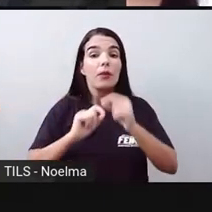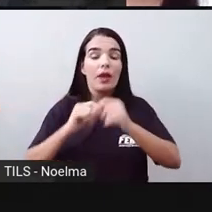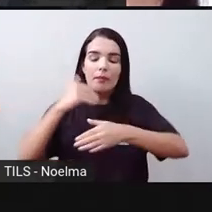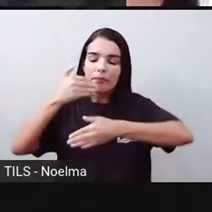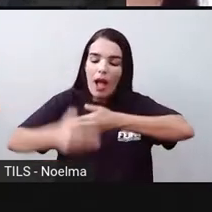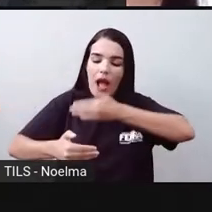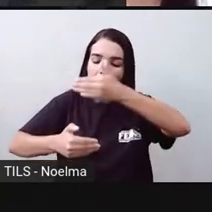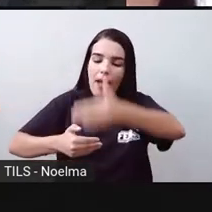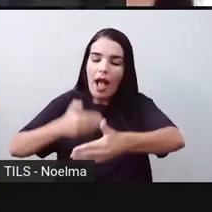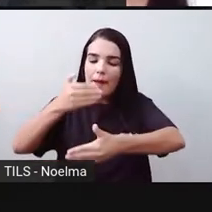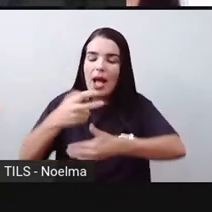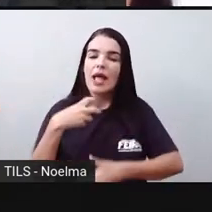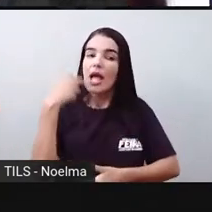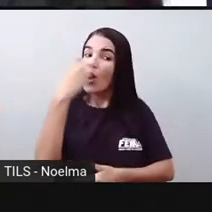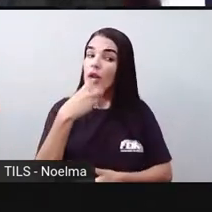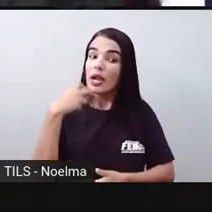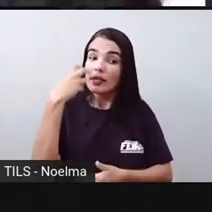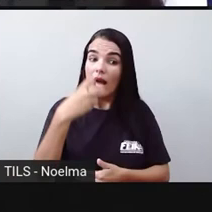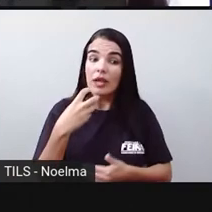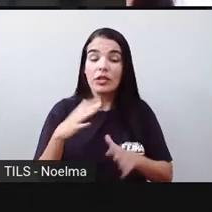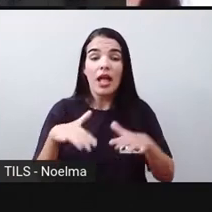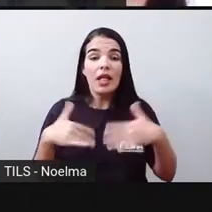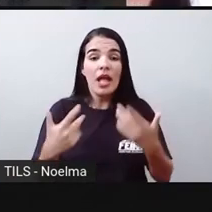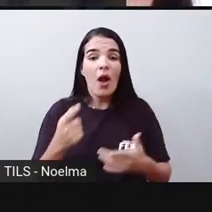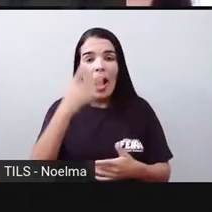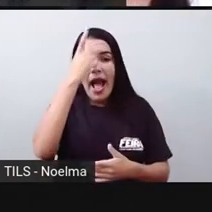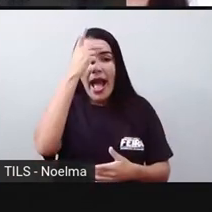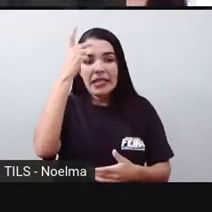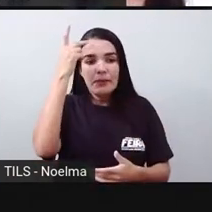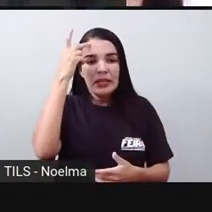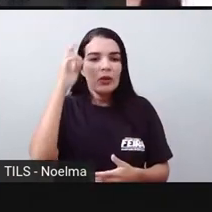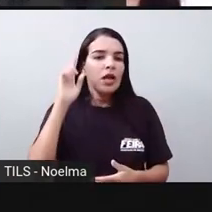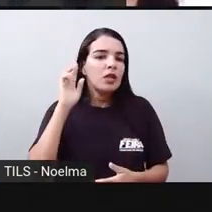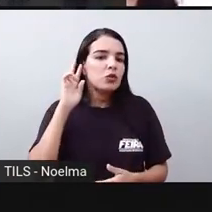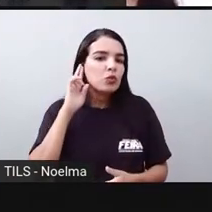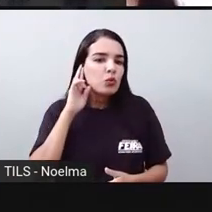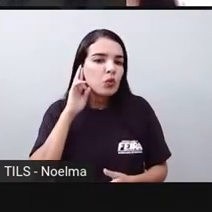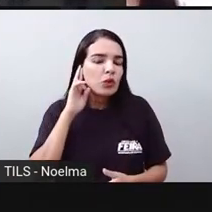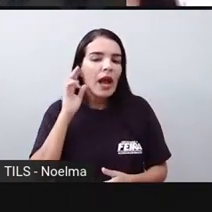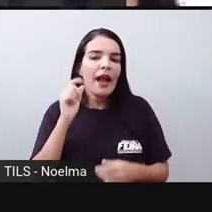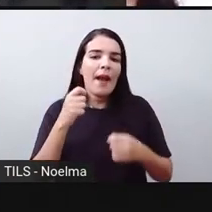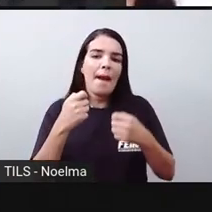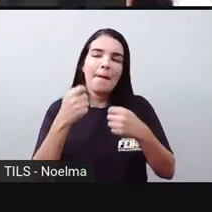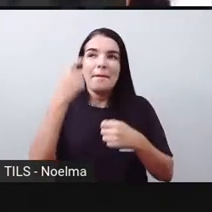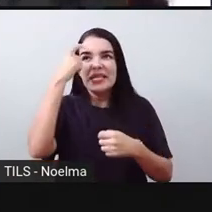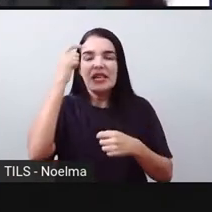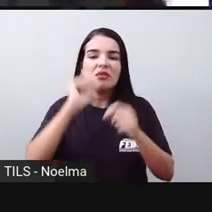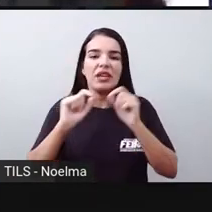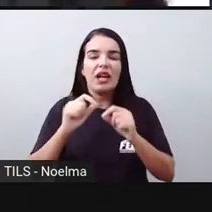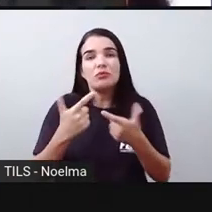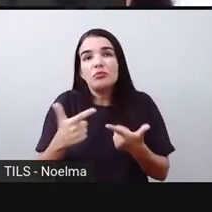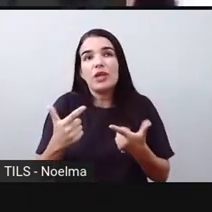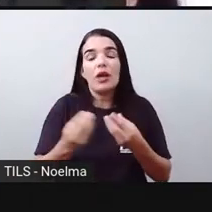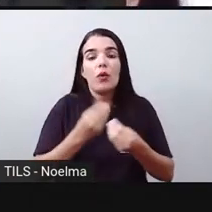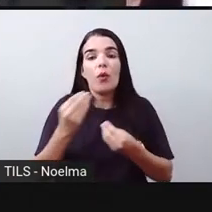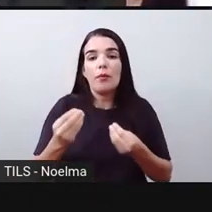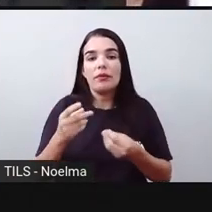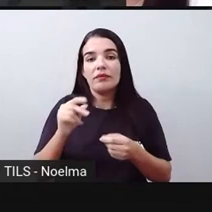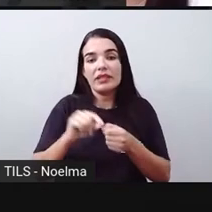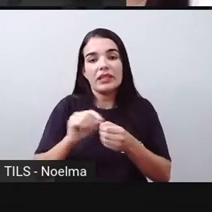essa impossibilidade pelas pessoas que eram surdas, elas eram colocadas como inferiores ou como